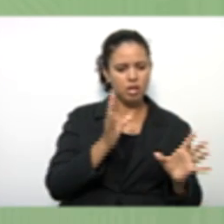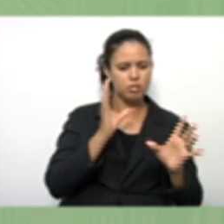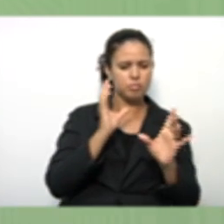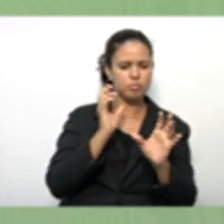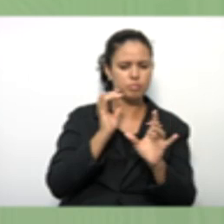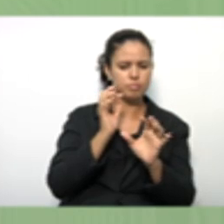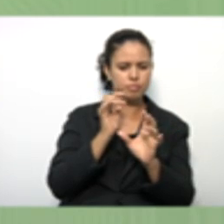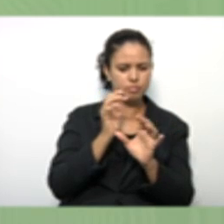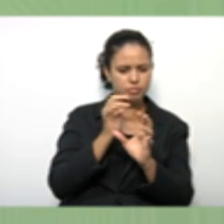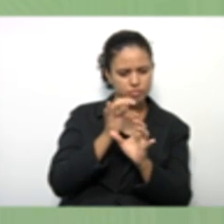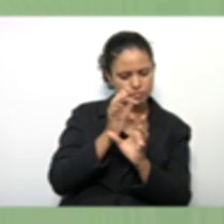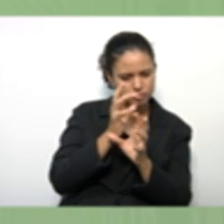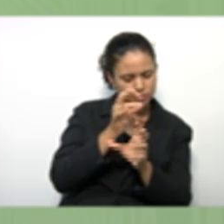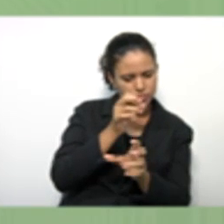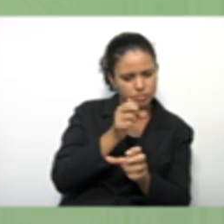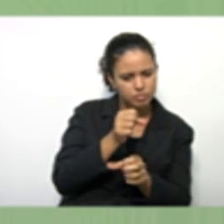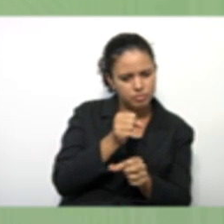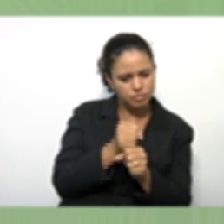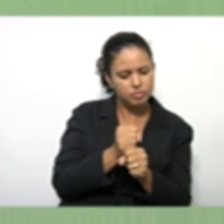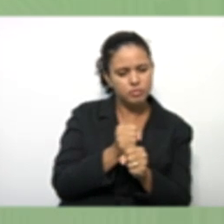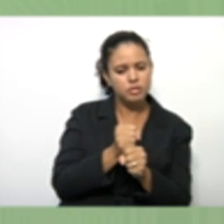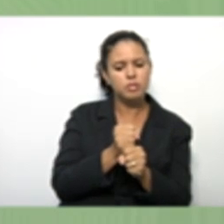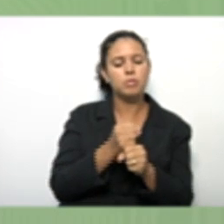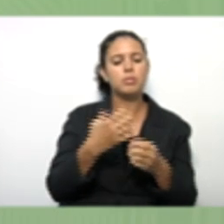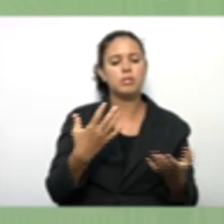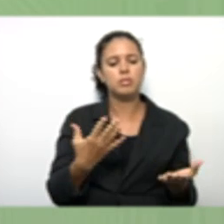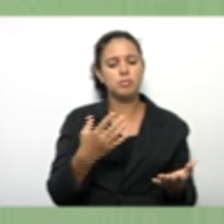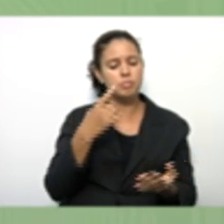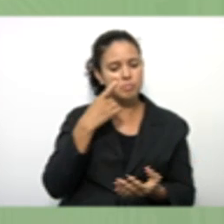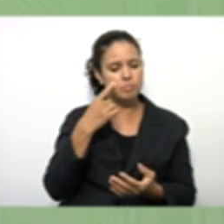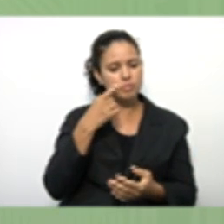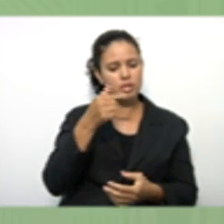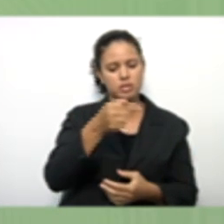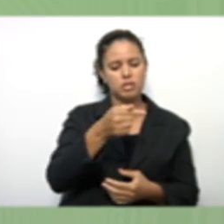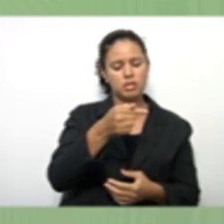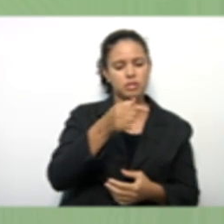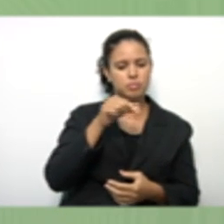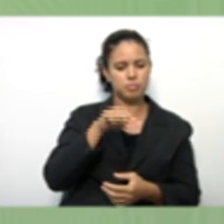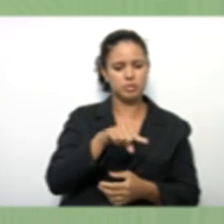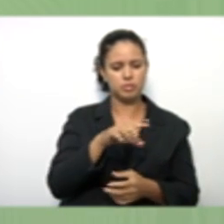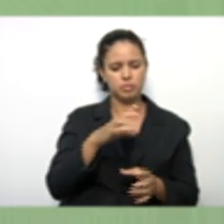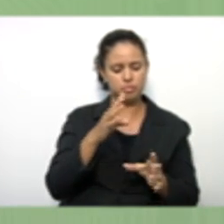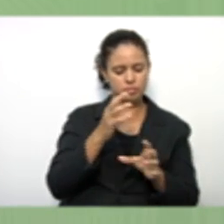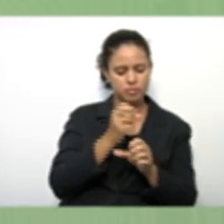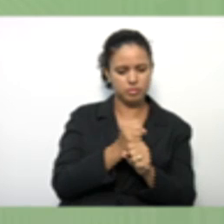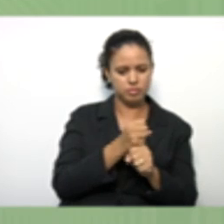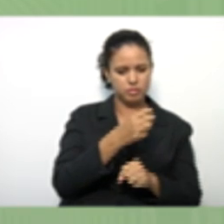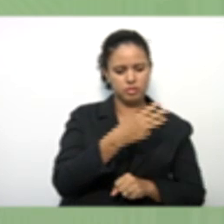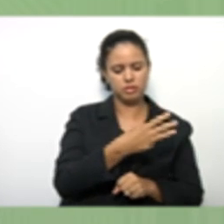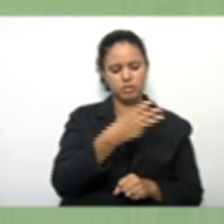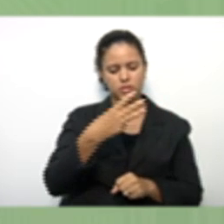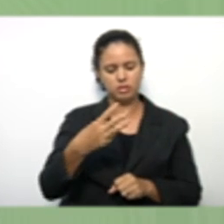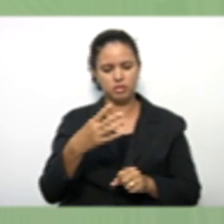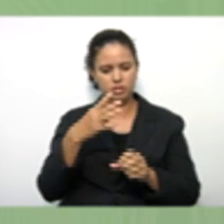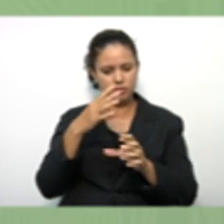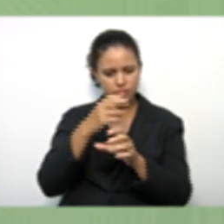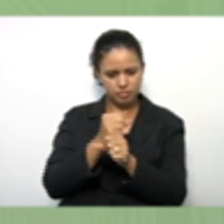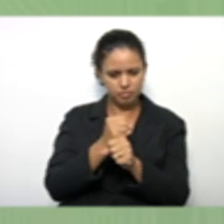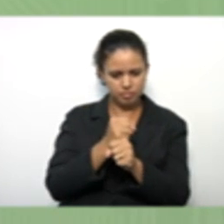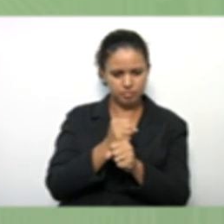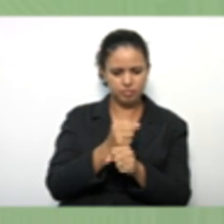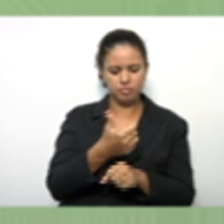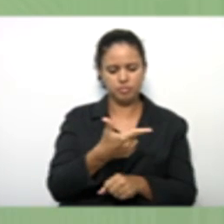o agrupamento dos bens e direitos, vamos somar 7 mil mais 33 mais 20, dá quanto, professor Dá Aloy? 60